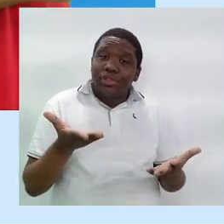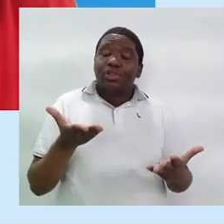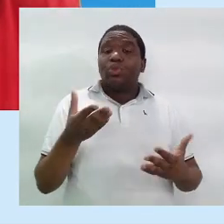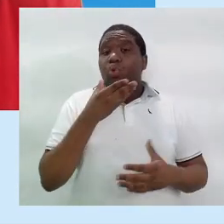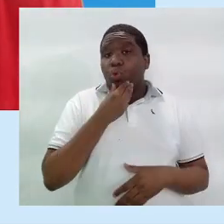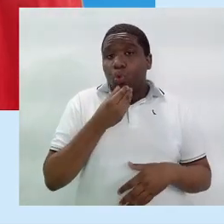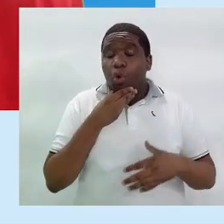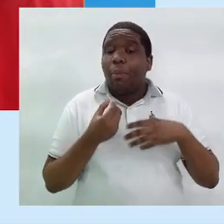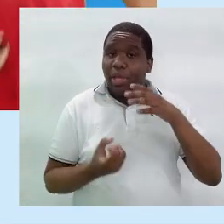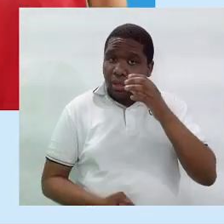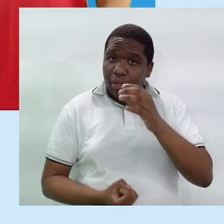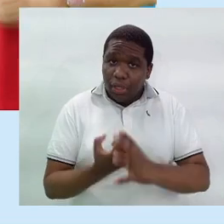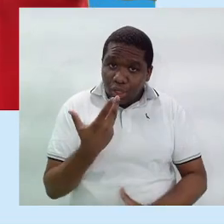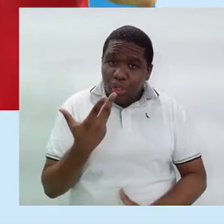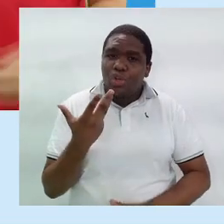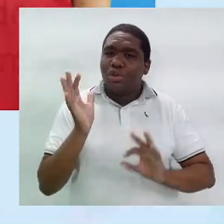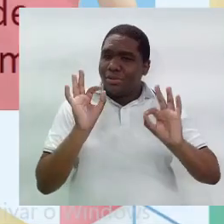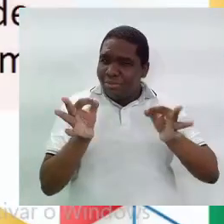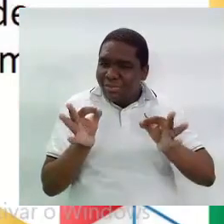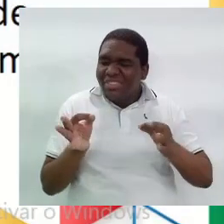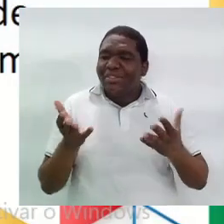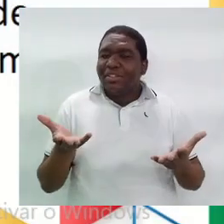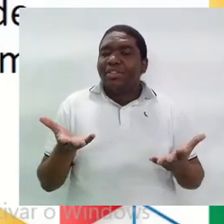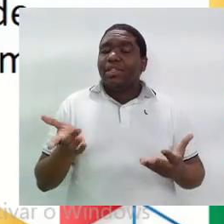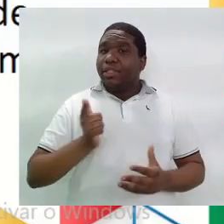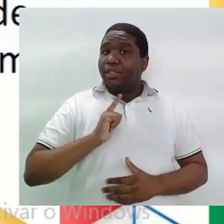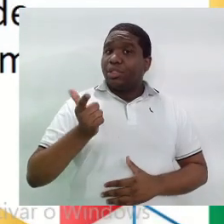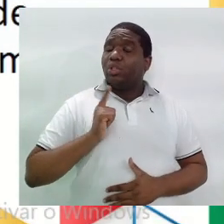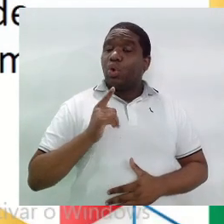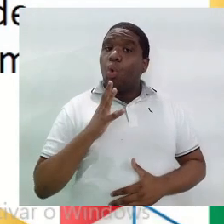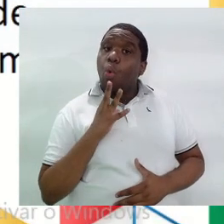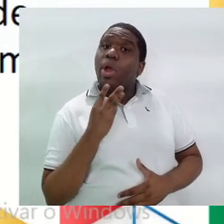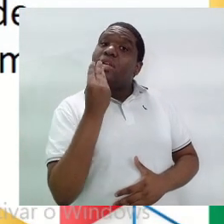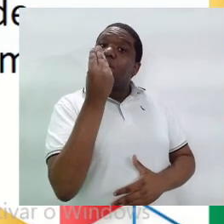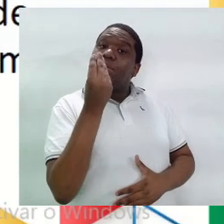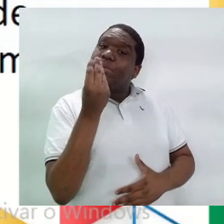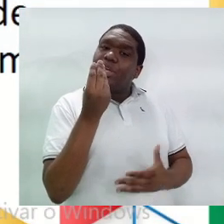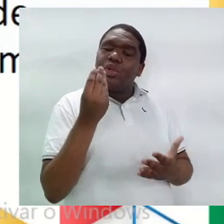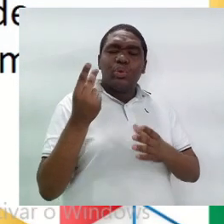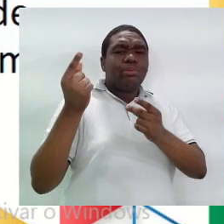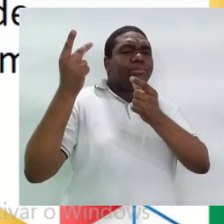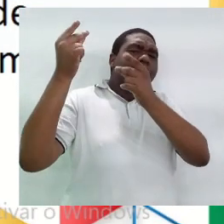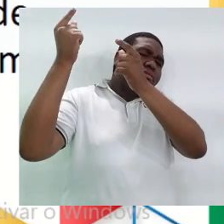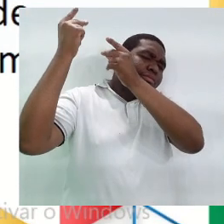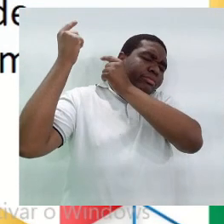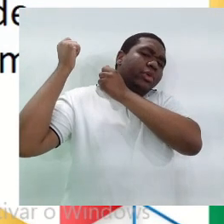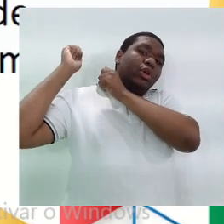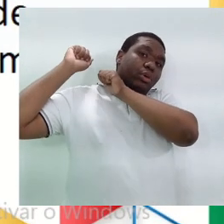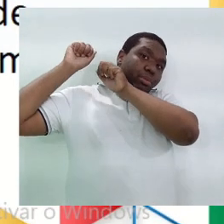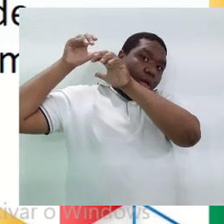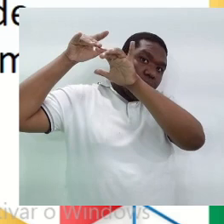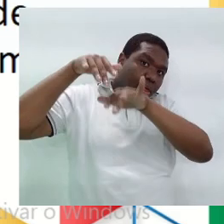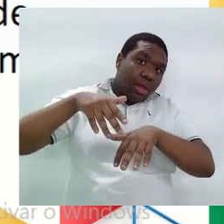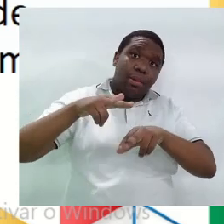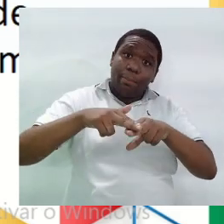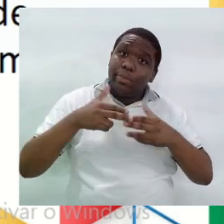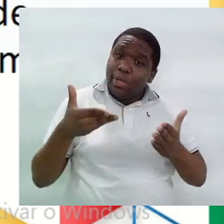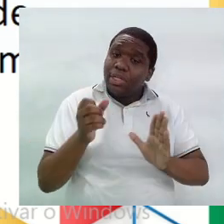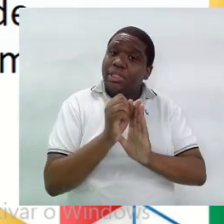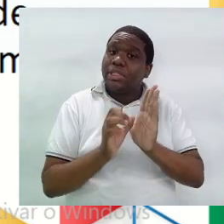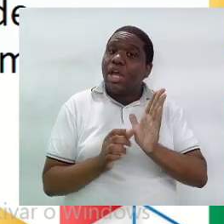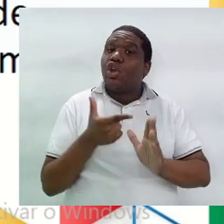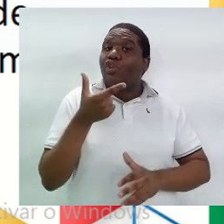seu fundador, certo, atualizava o conhecimento ancestral antigo para o século XX